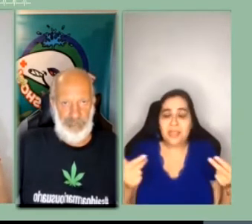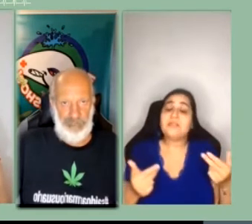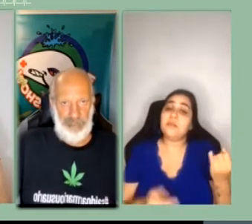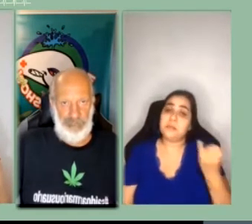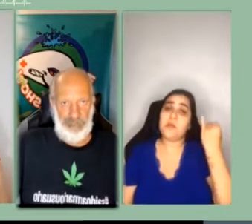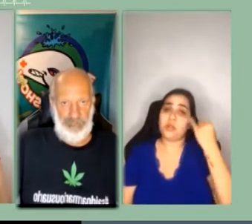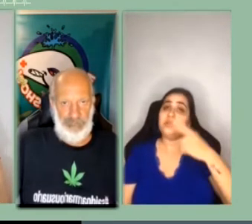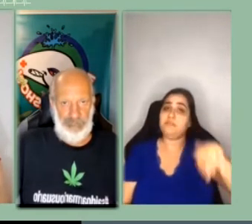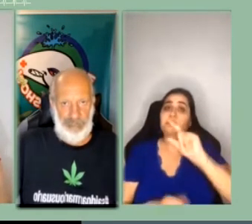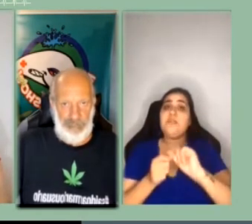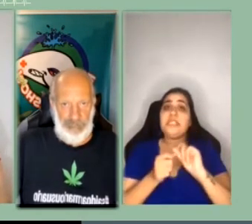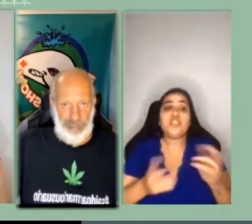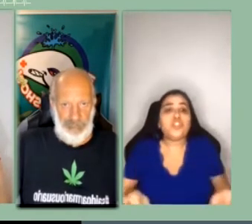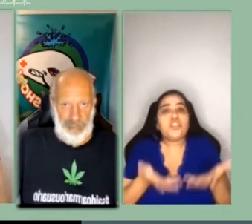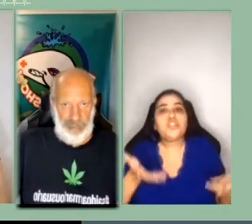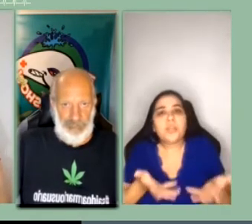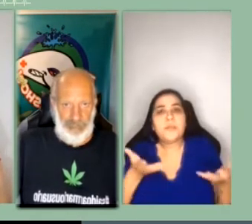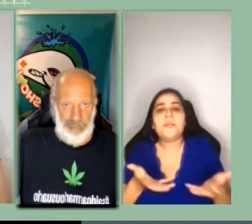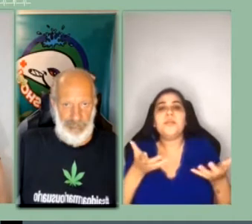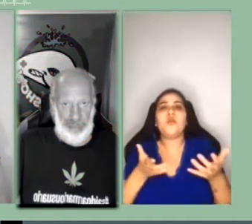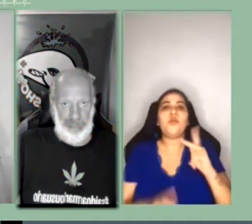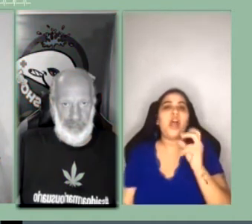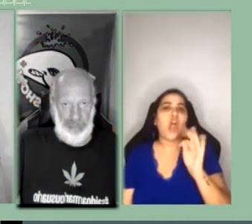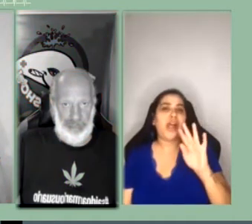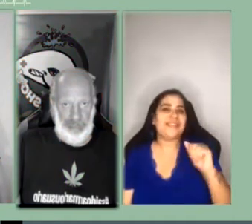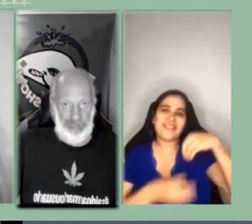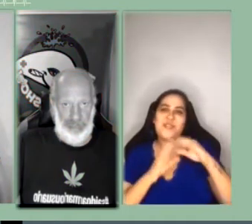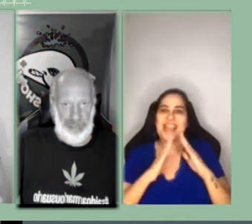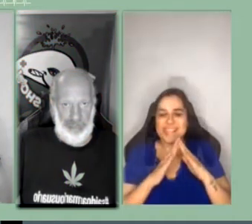fazer o estímulo das hortinhas.